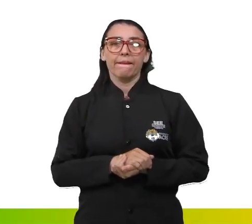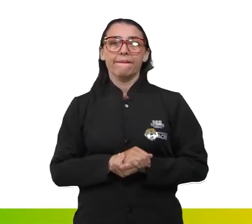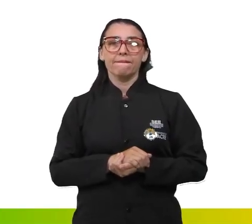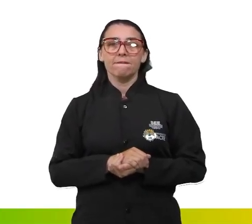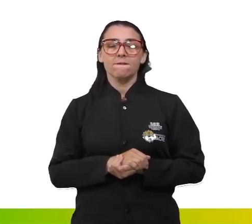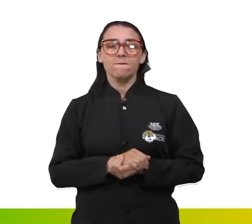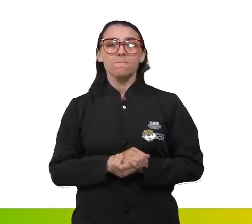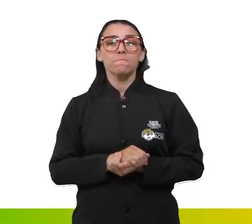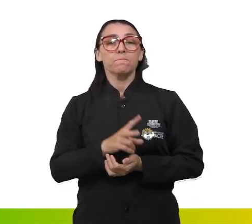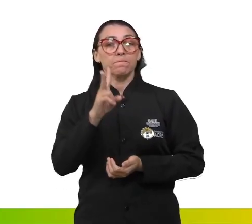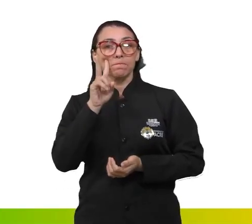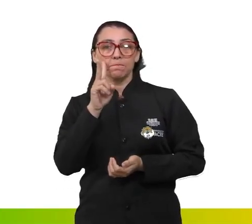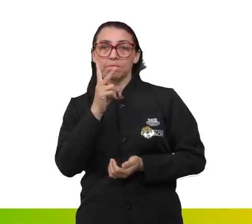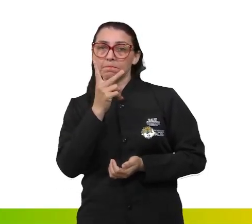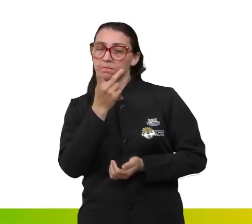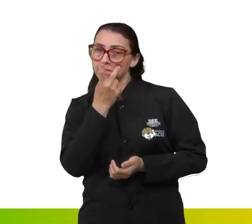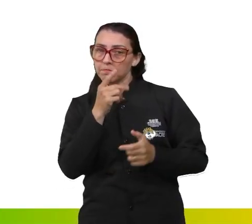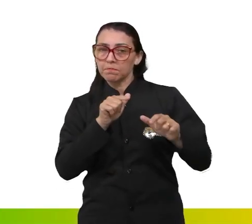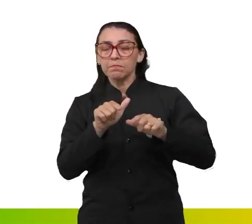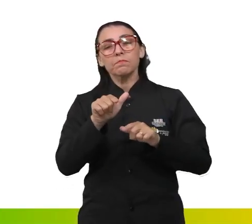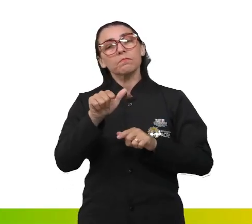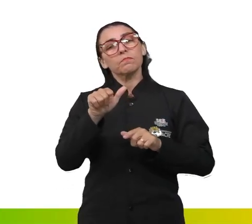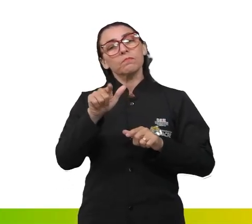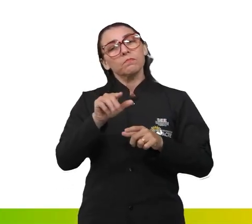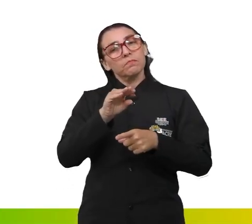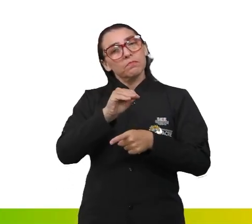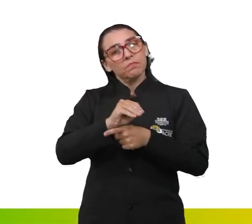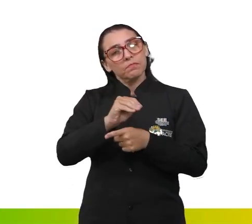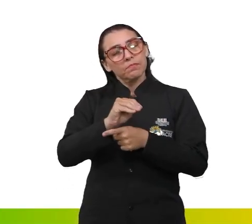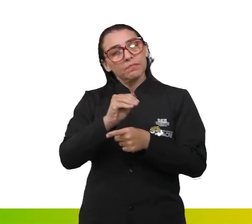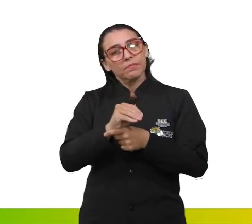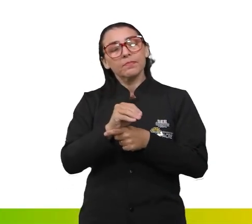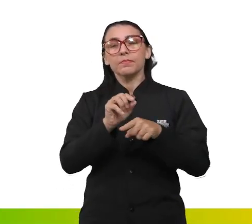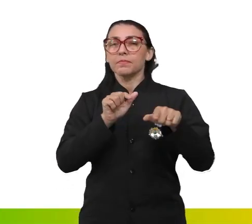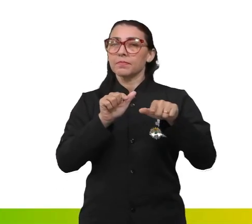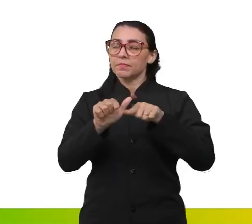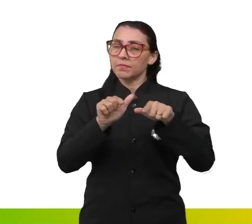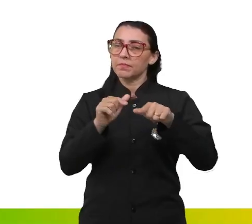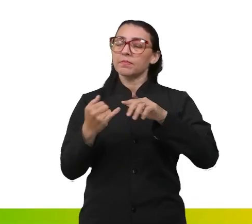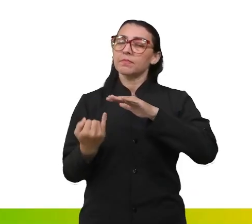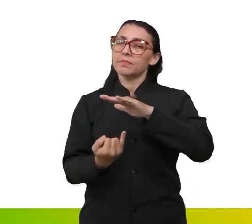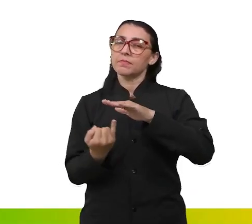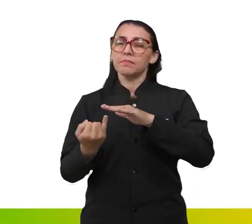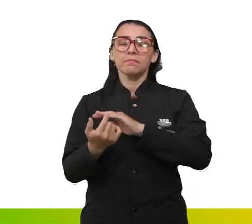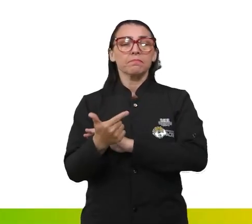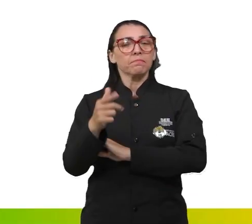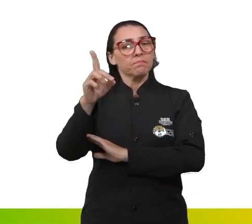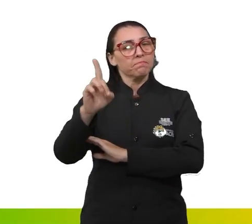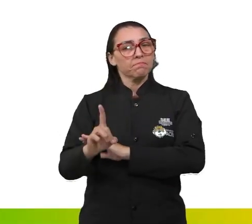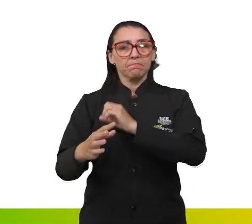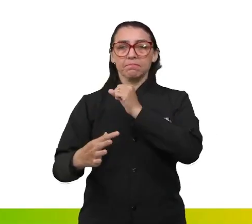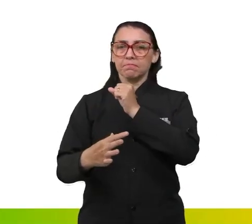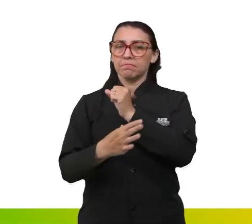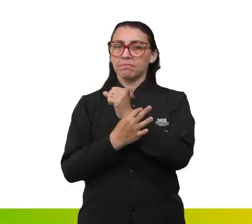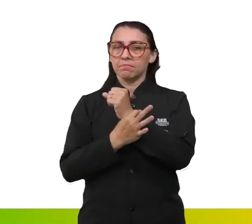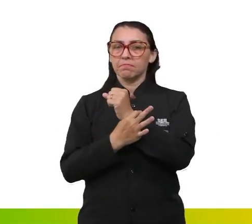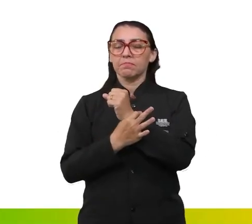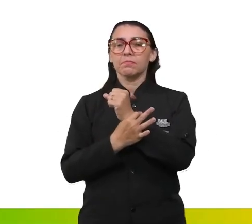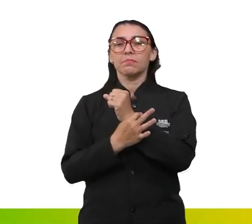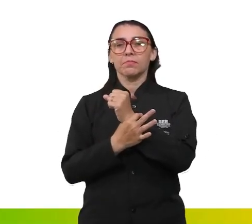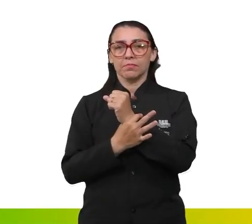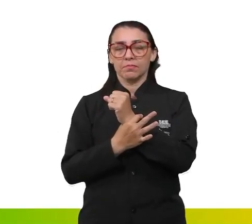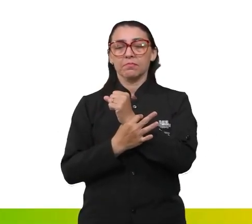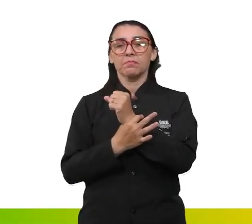vai reconhecer que nem todo trabalho é formal ou protegido. O trabalho informal sem direitos e segurança é